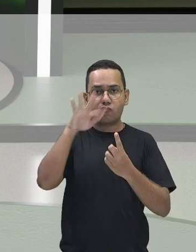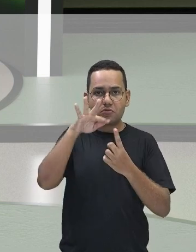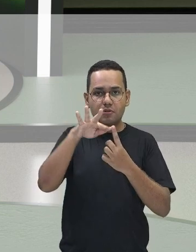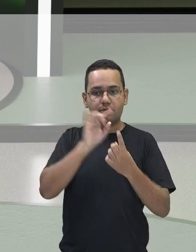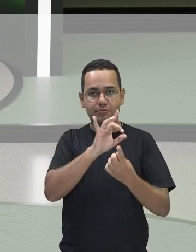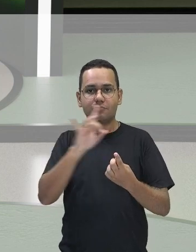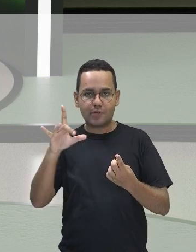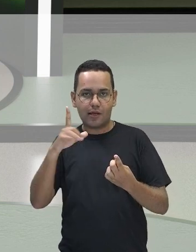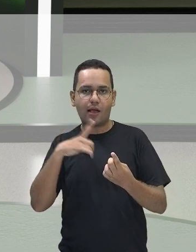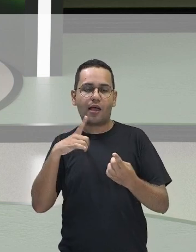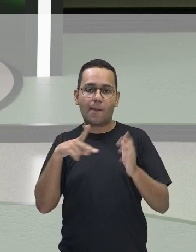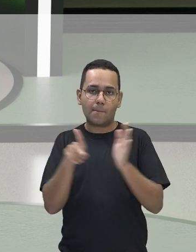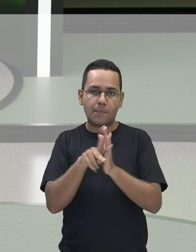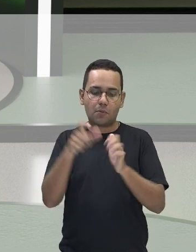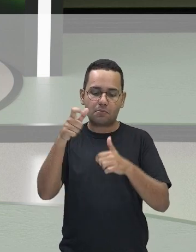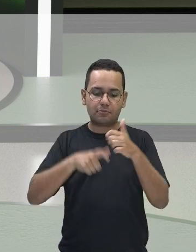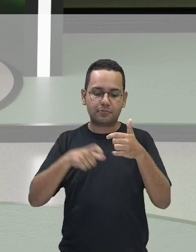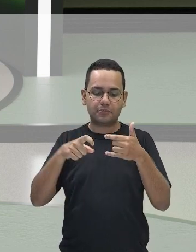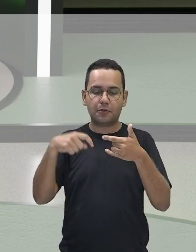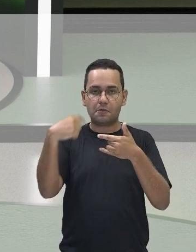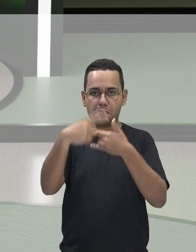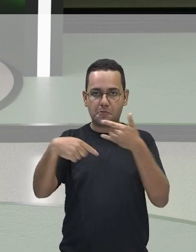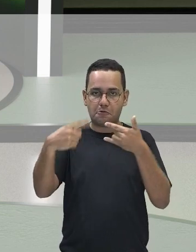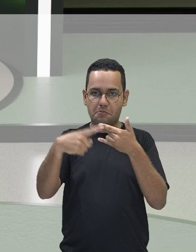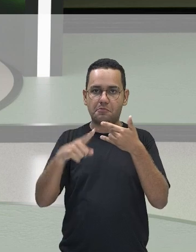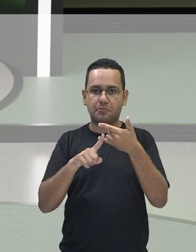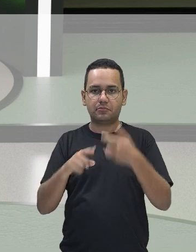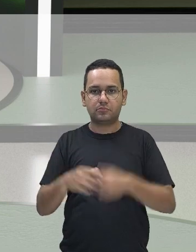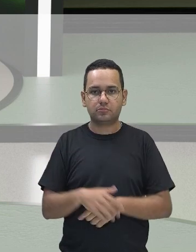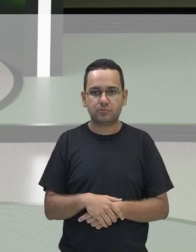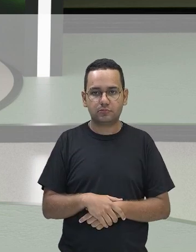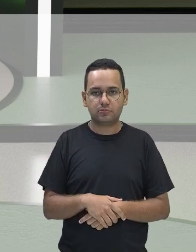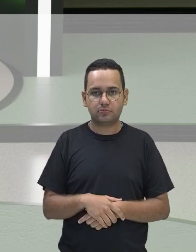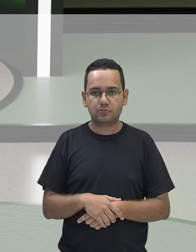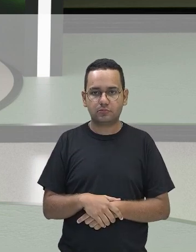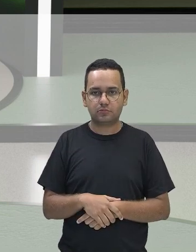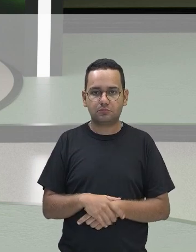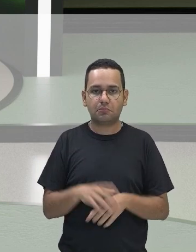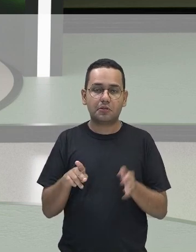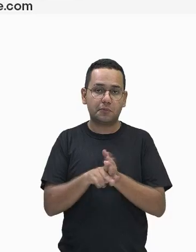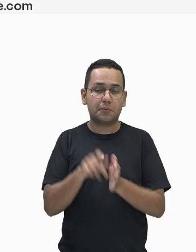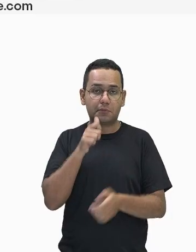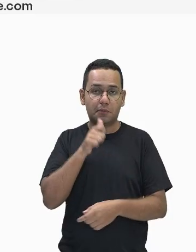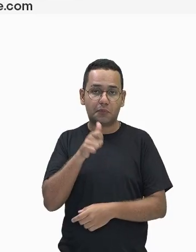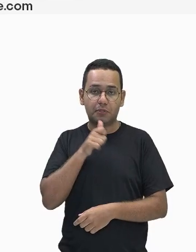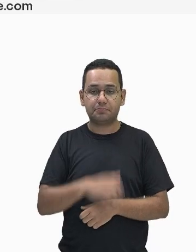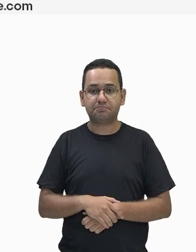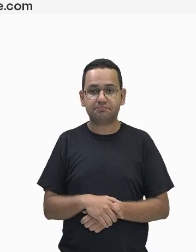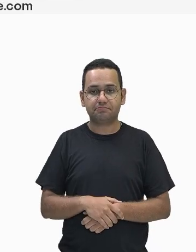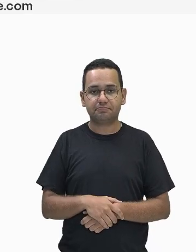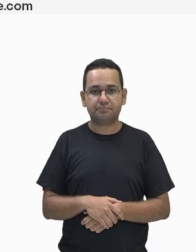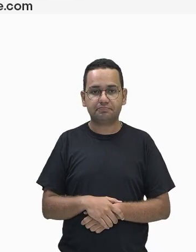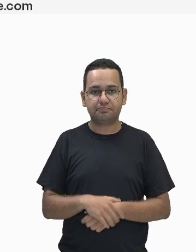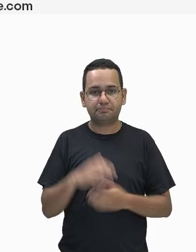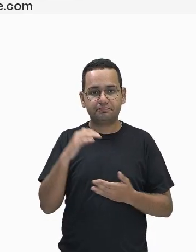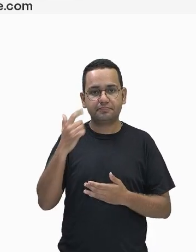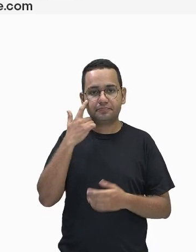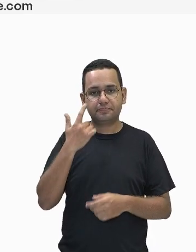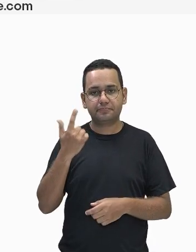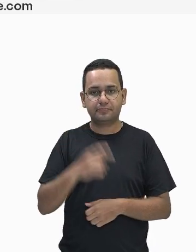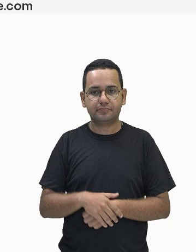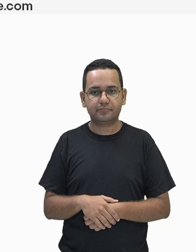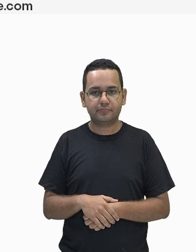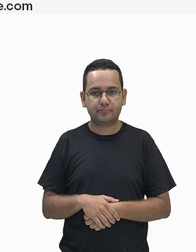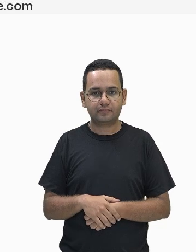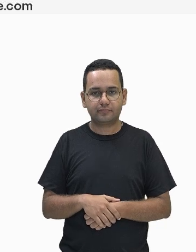reprodutor feminino ou, dito de uma outra forma, do sistema do aparelho genital feminino. Bem, as tubas